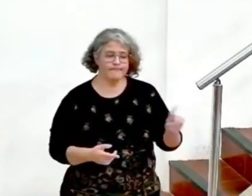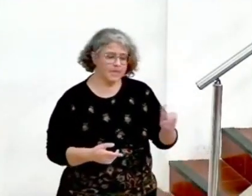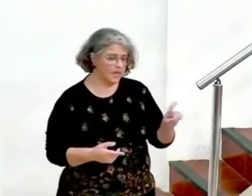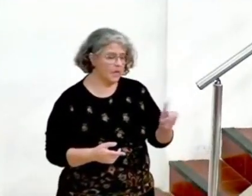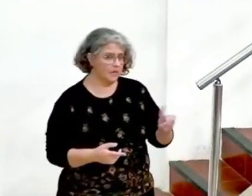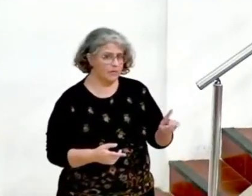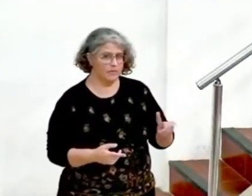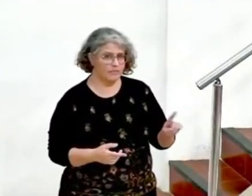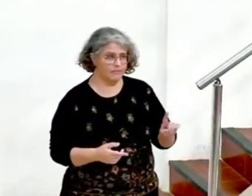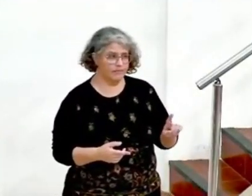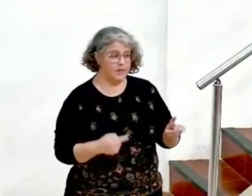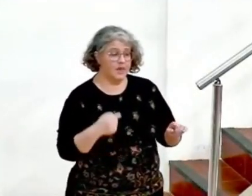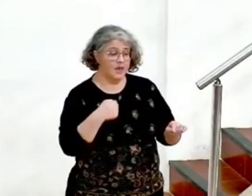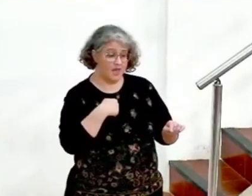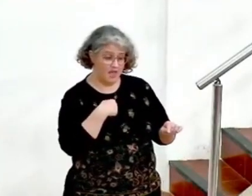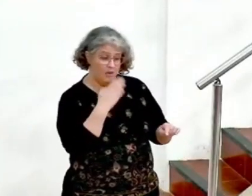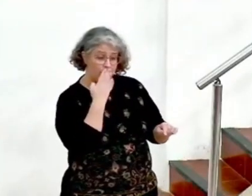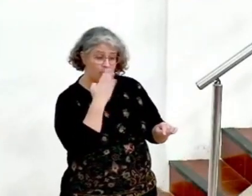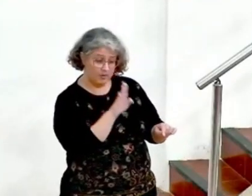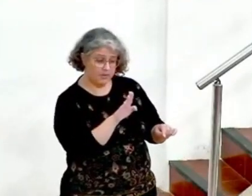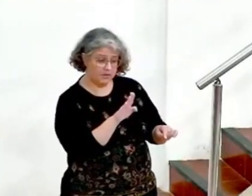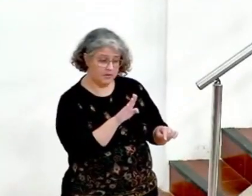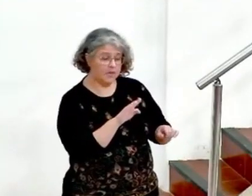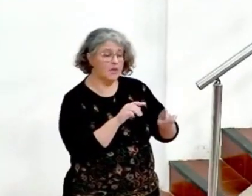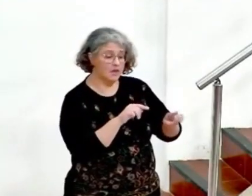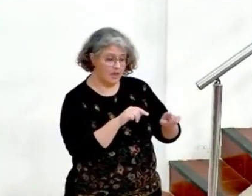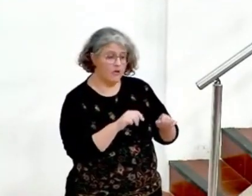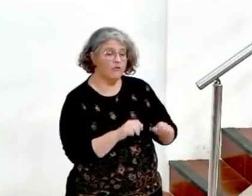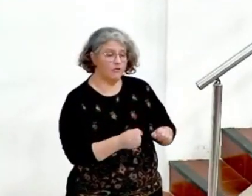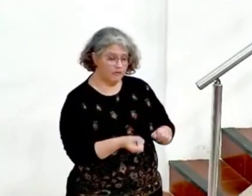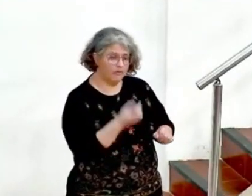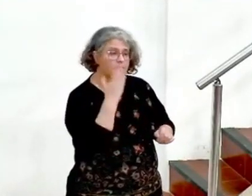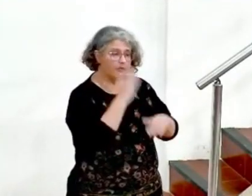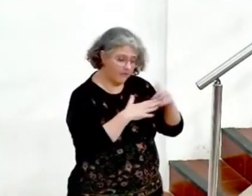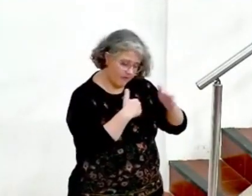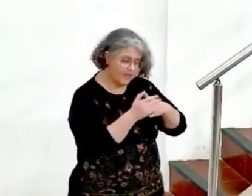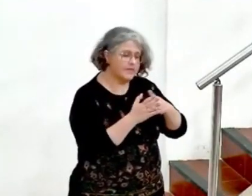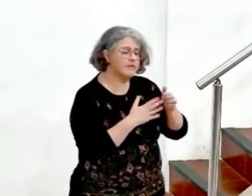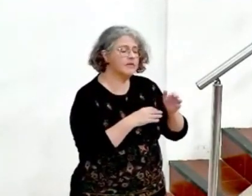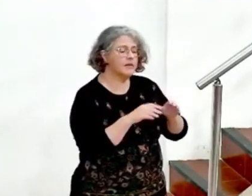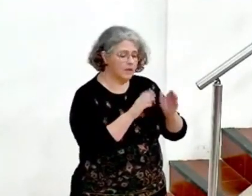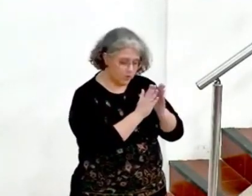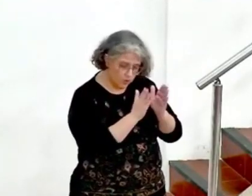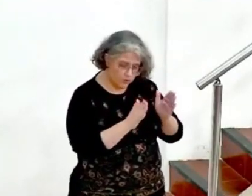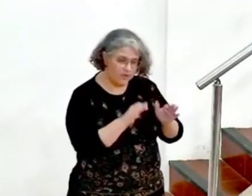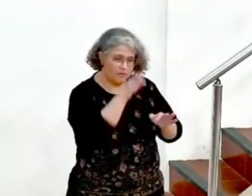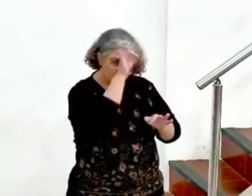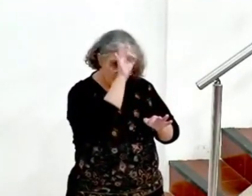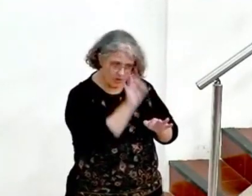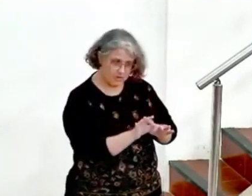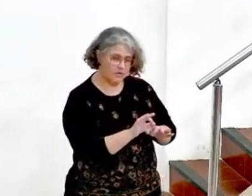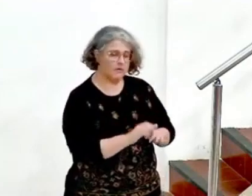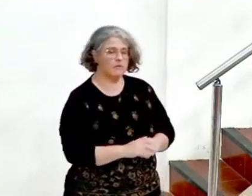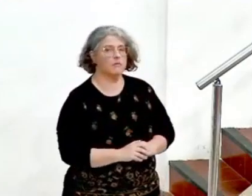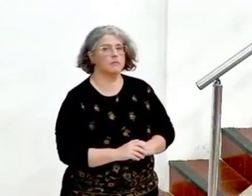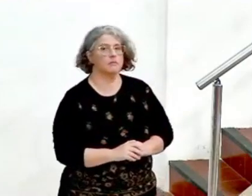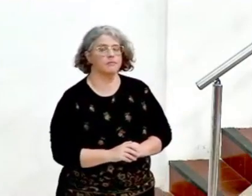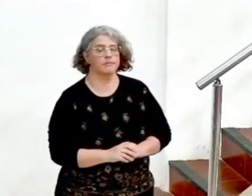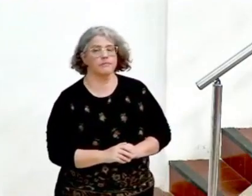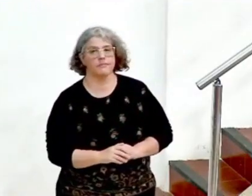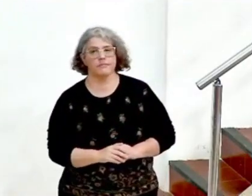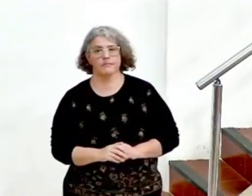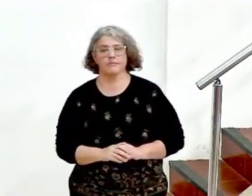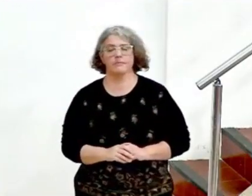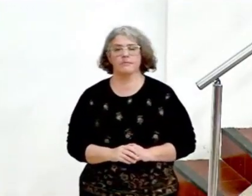eu prometi, eu vou cumprir no tempo que eu decidi. E então